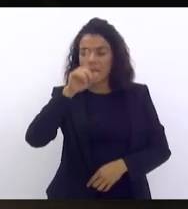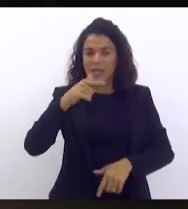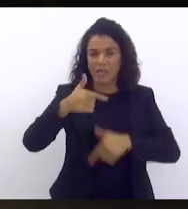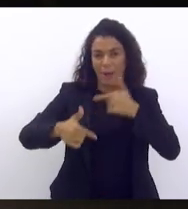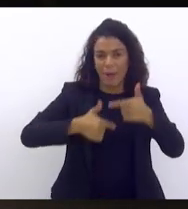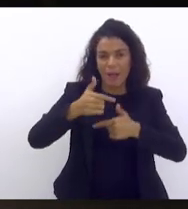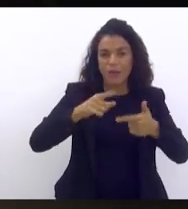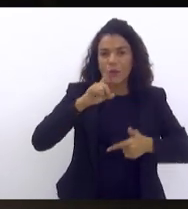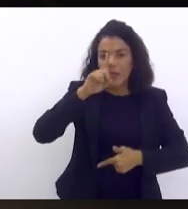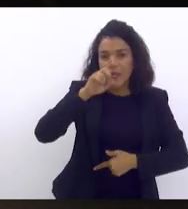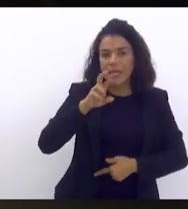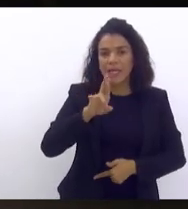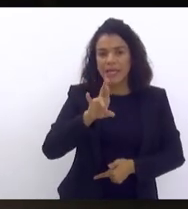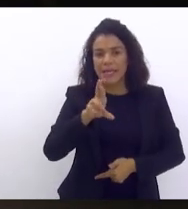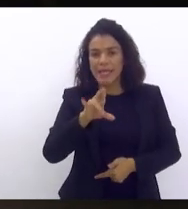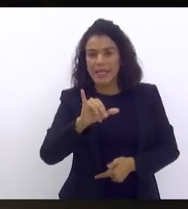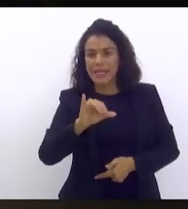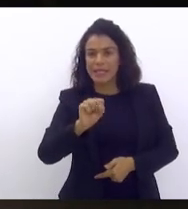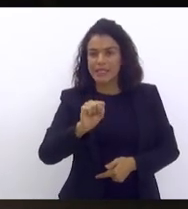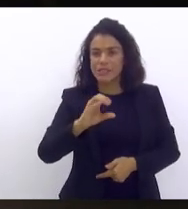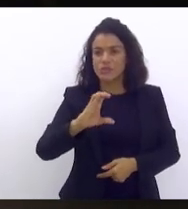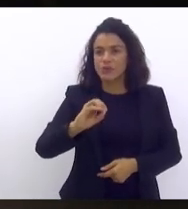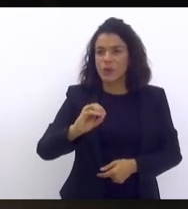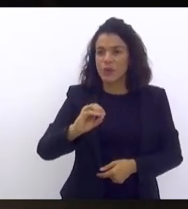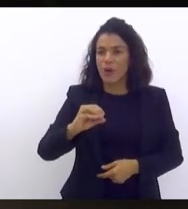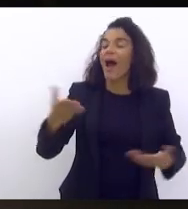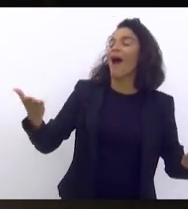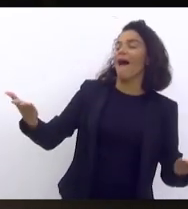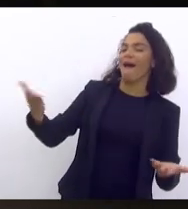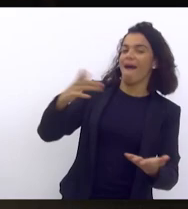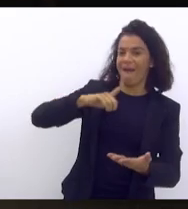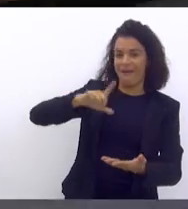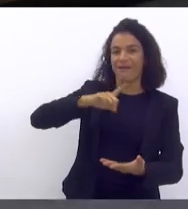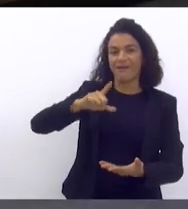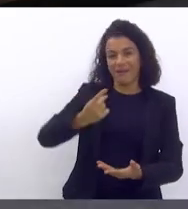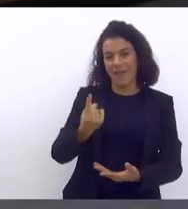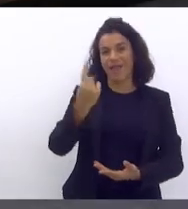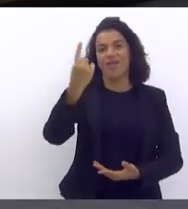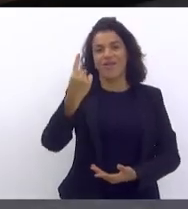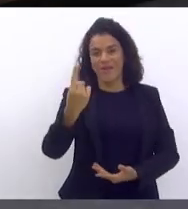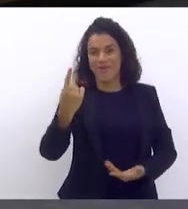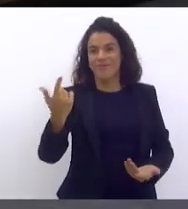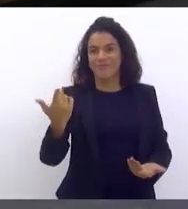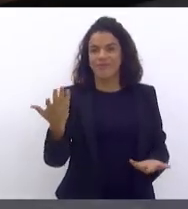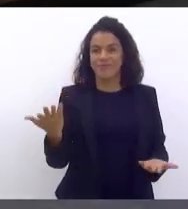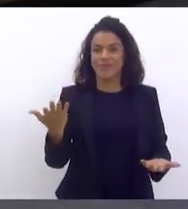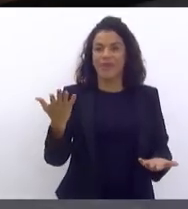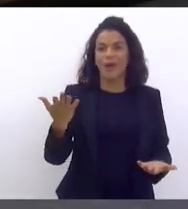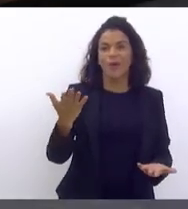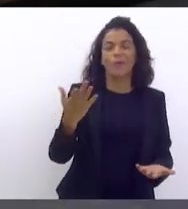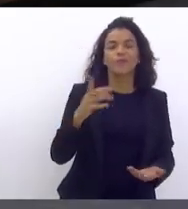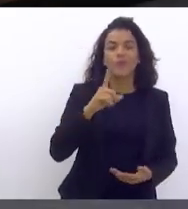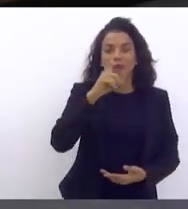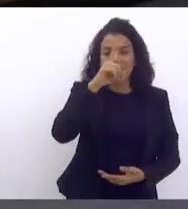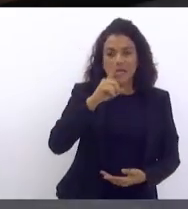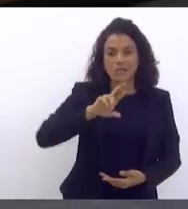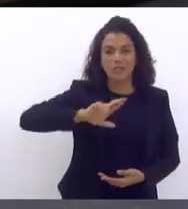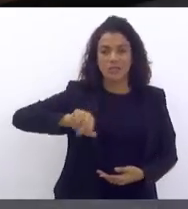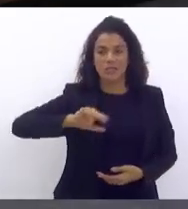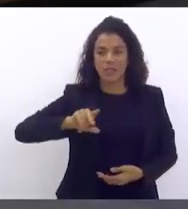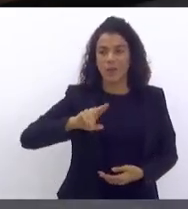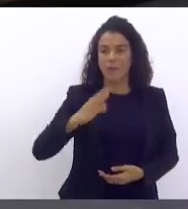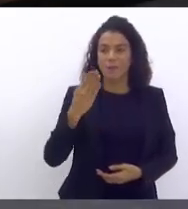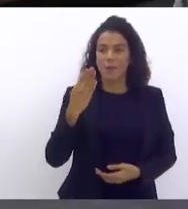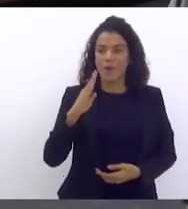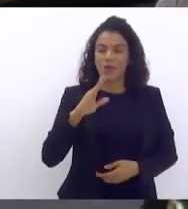mim? Não, então a galera deve estar... Isso, excelente. Então, a galera do risco não biológico, que trata aí do